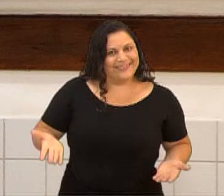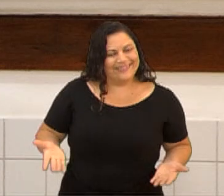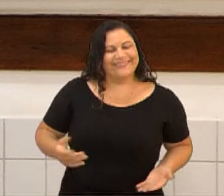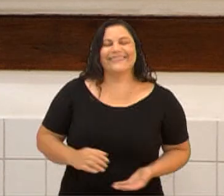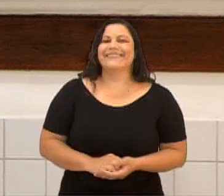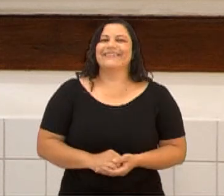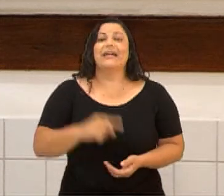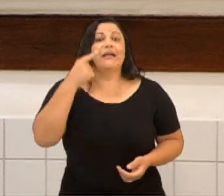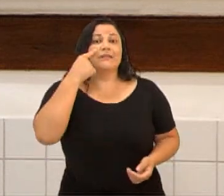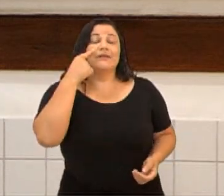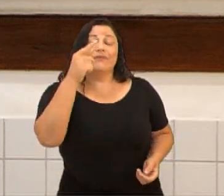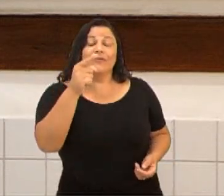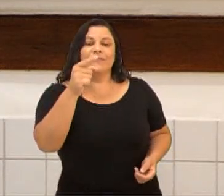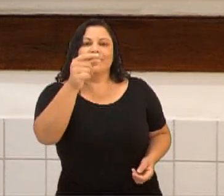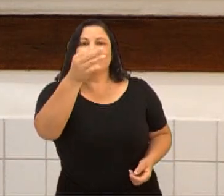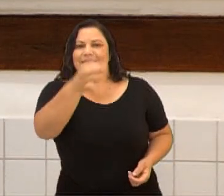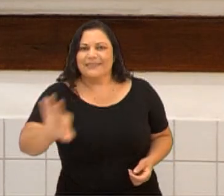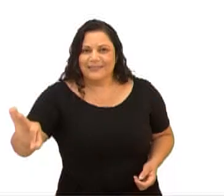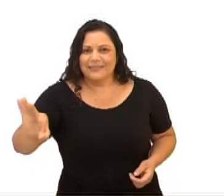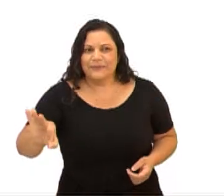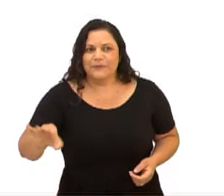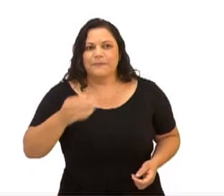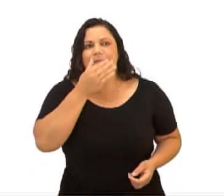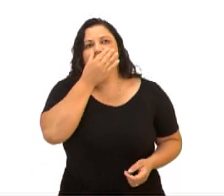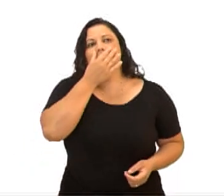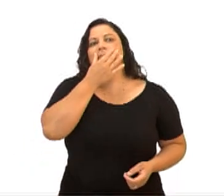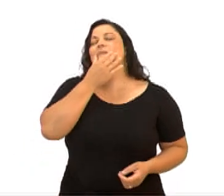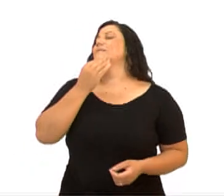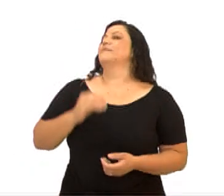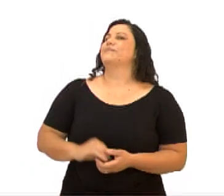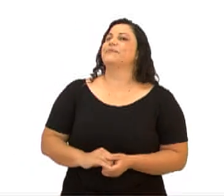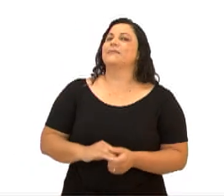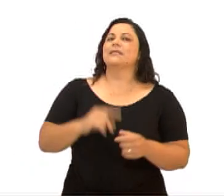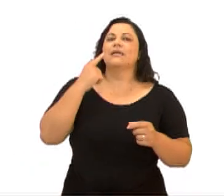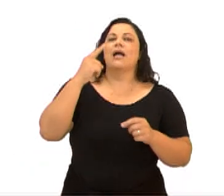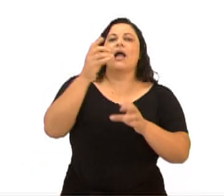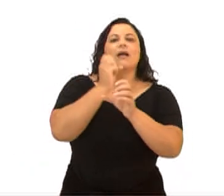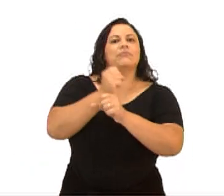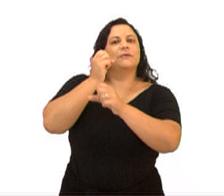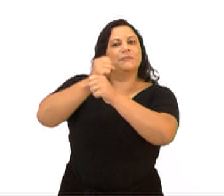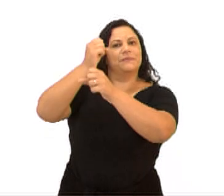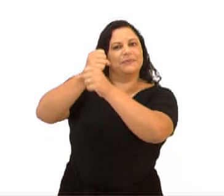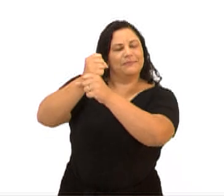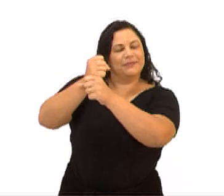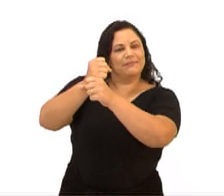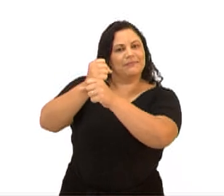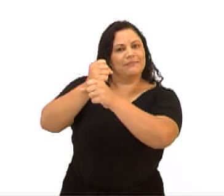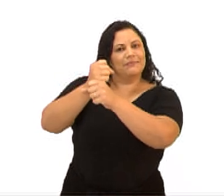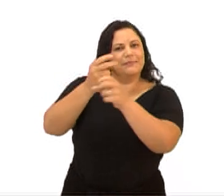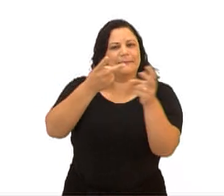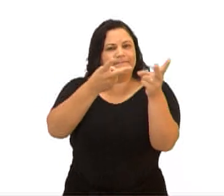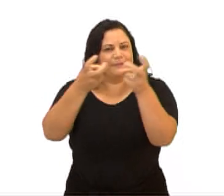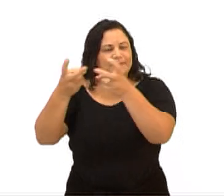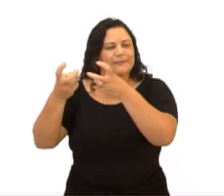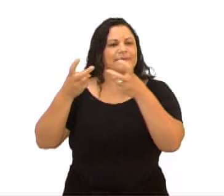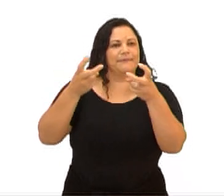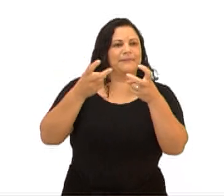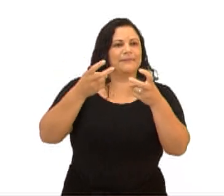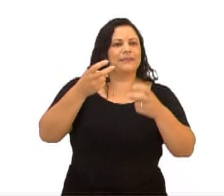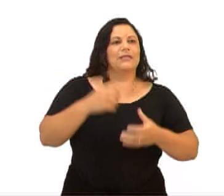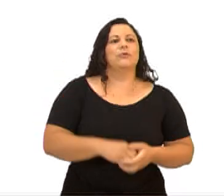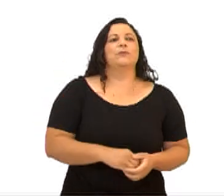Então, vamos ver se a gente acertou? 12 vezes 12, a continha tá ali para vocês verificarem, deu